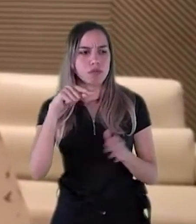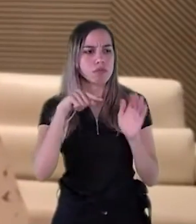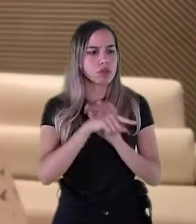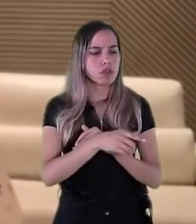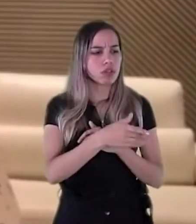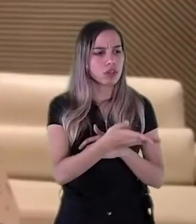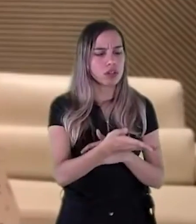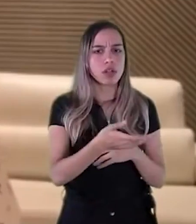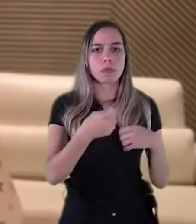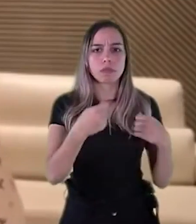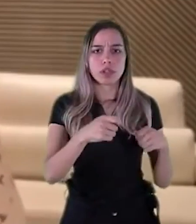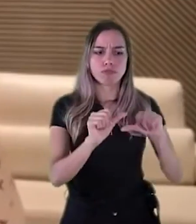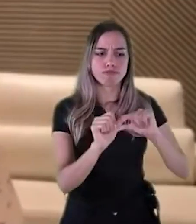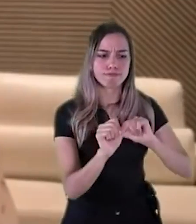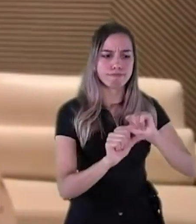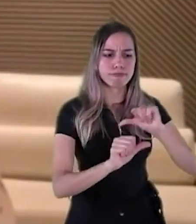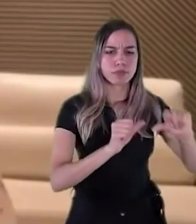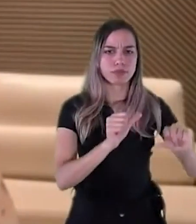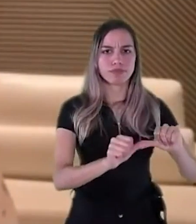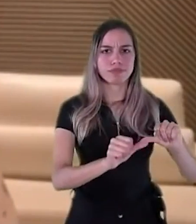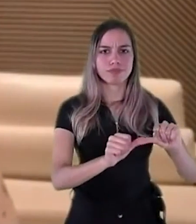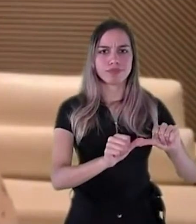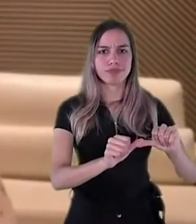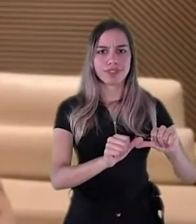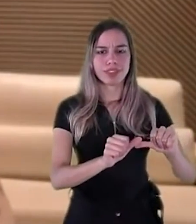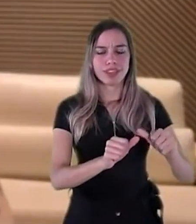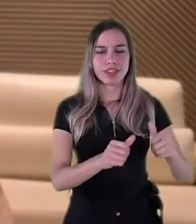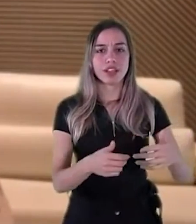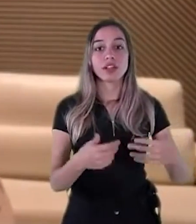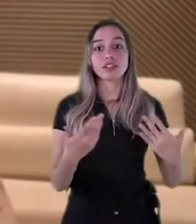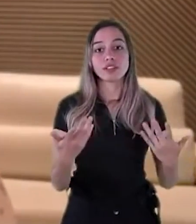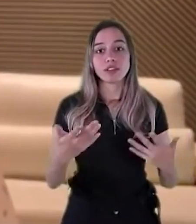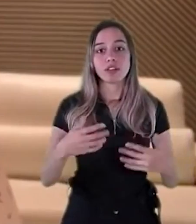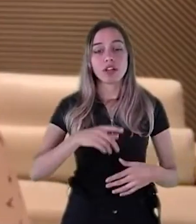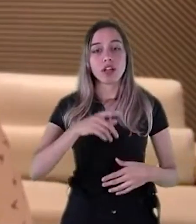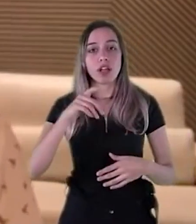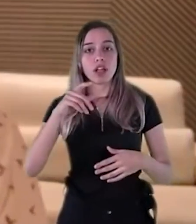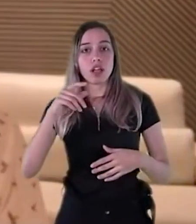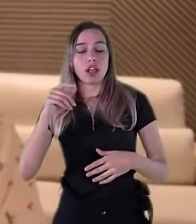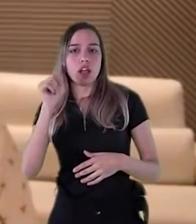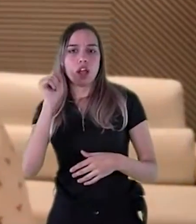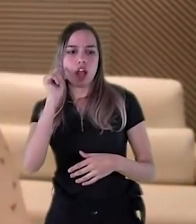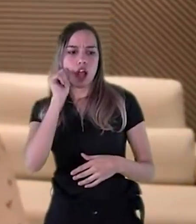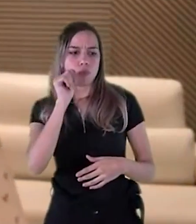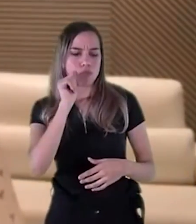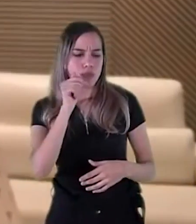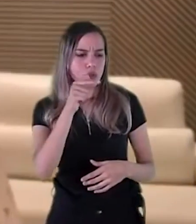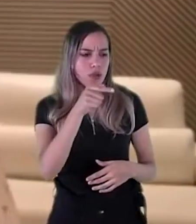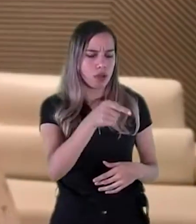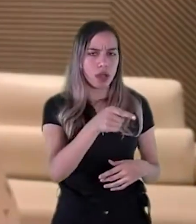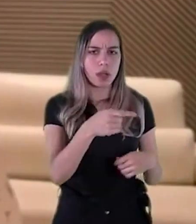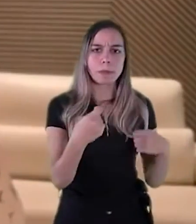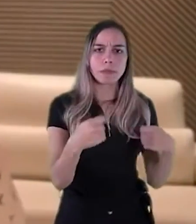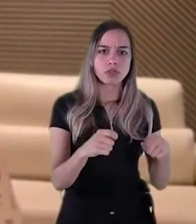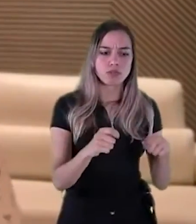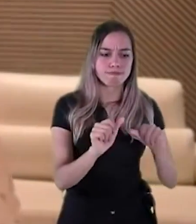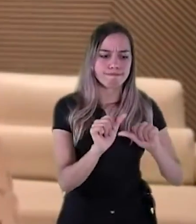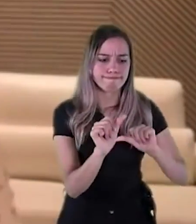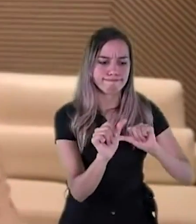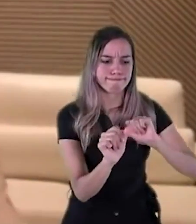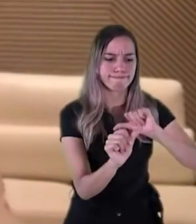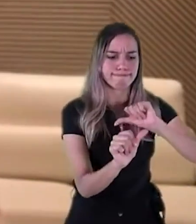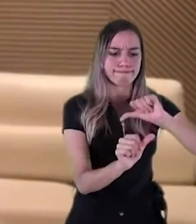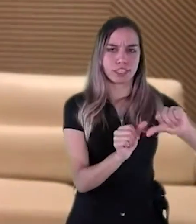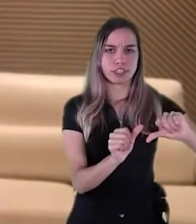estando na verdade. E foi justamente o itinerário que essa mulher precisou fazer. Doloroso, difícil,